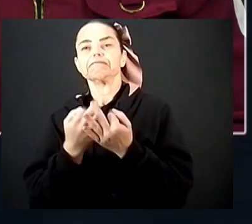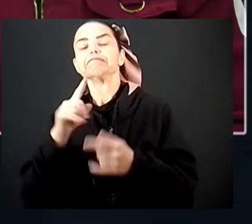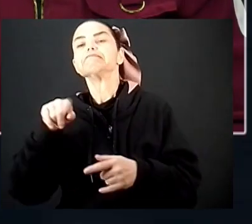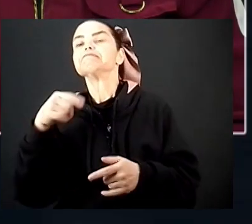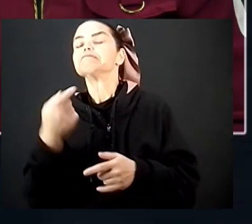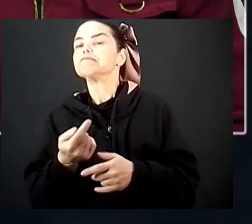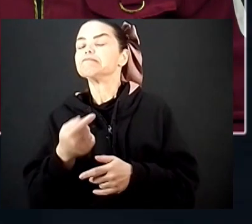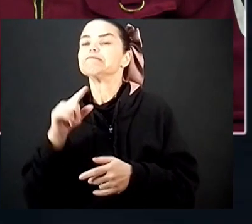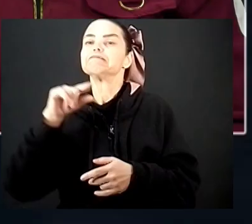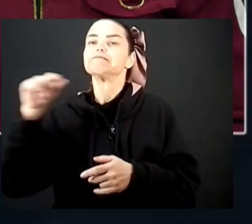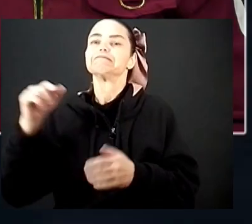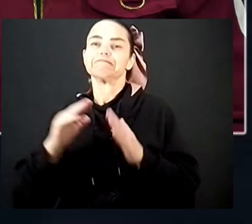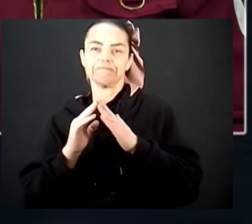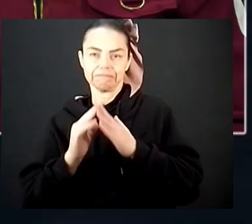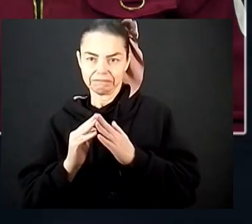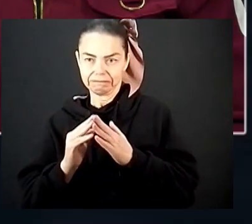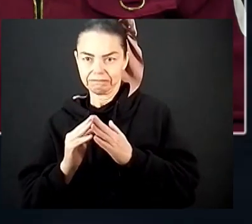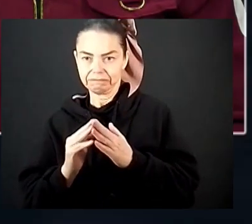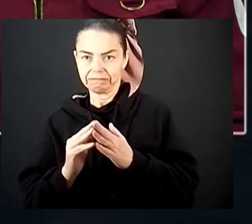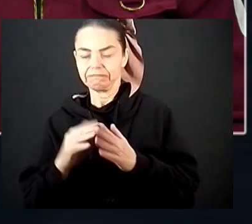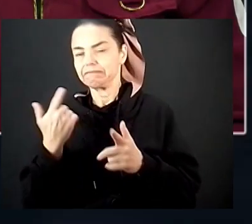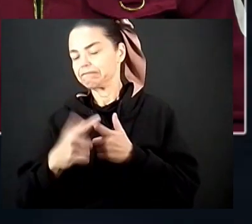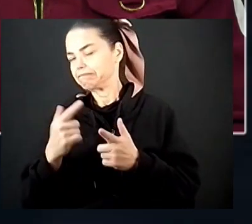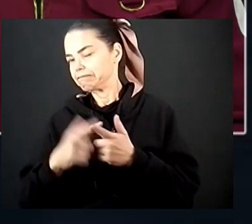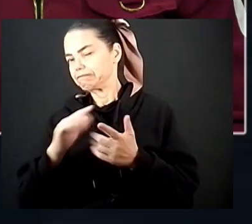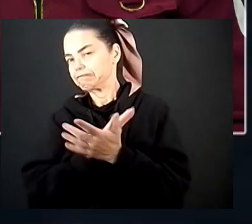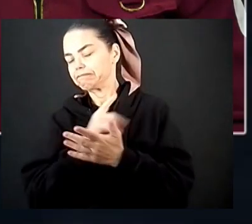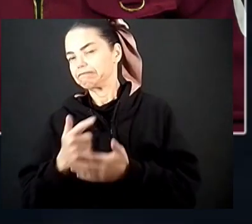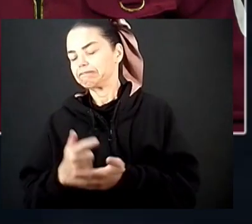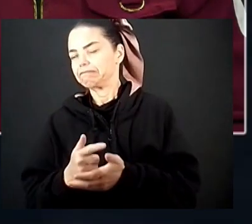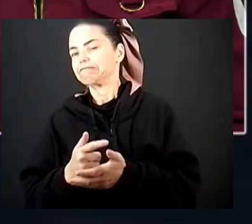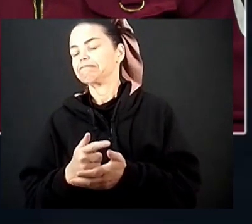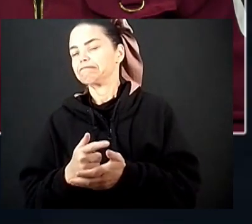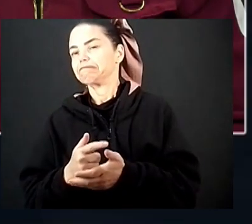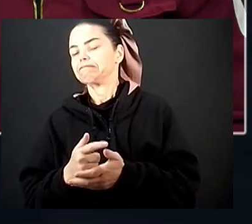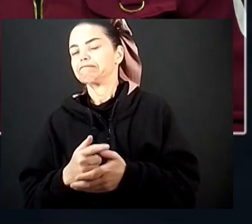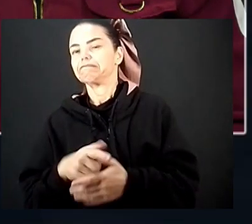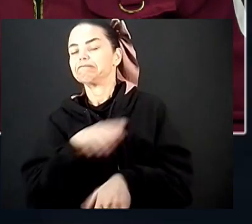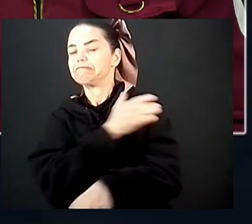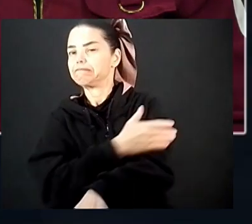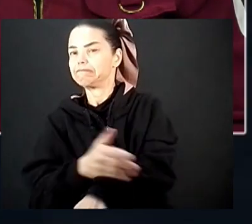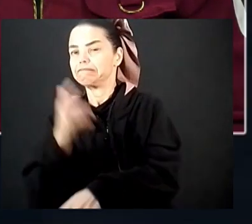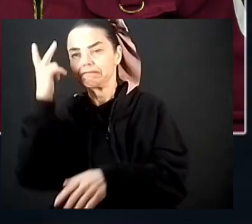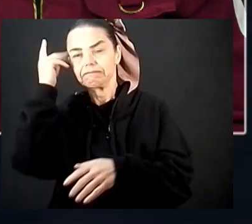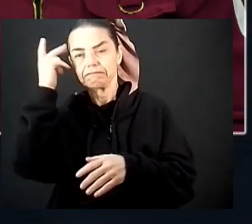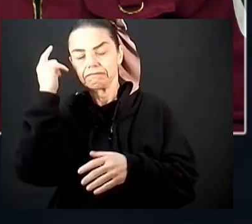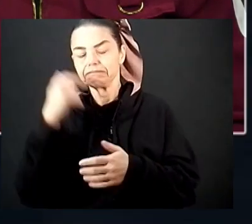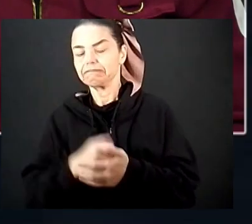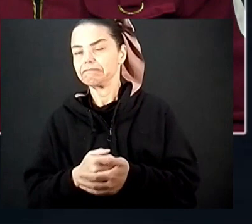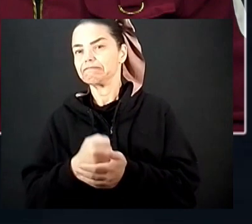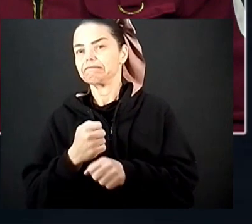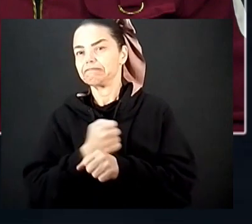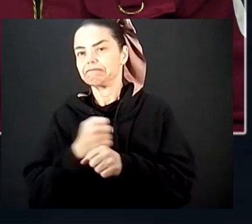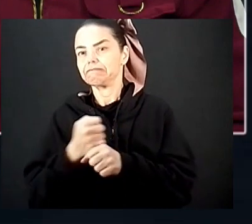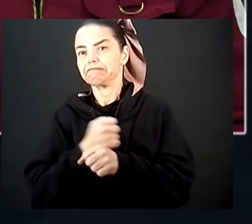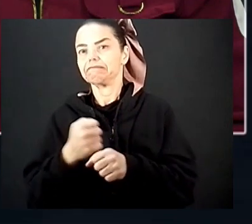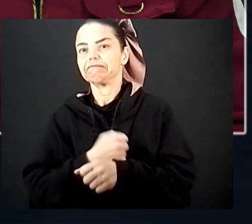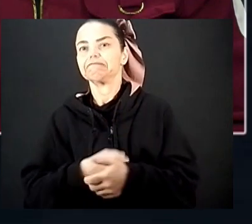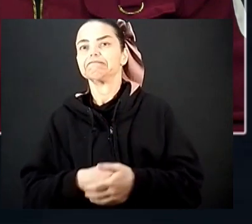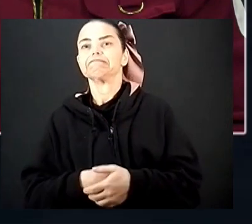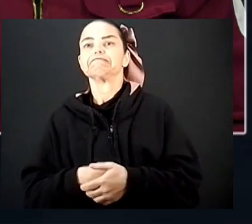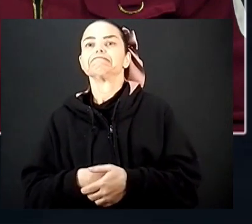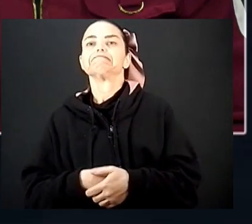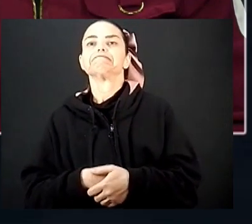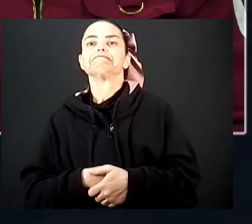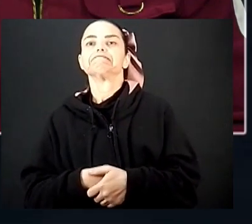sair de casa. Porque alguns comportamentos parecem normais durante tantos anos? A gente se acostuma, né, Camila? Pois